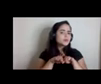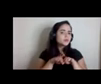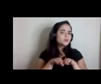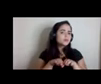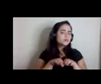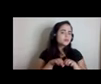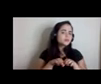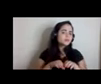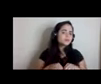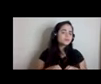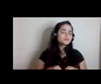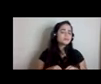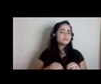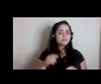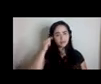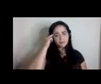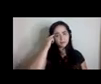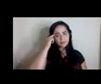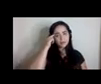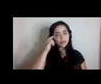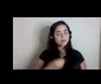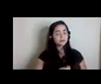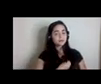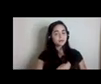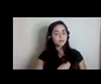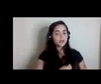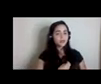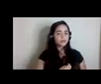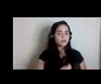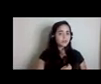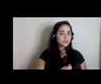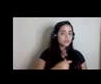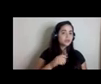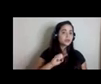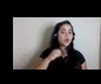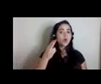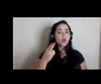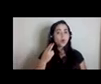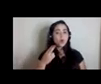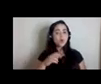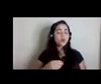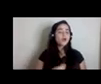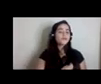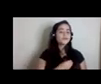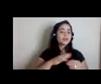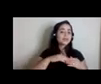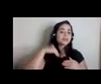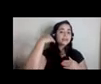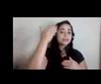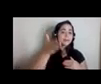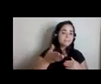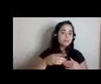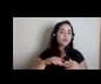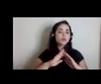Será que cabe na nossa vida ou na vida para além da escola, para além do